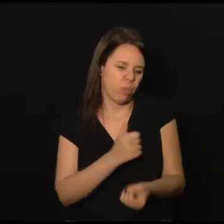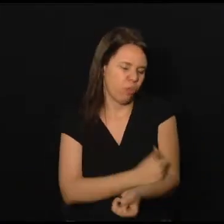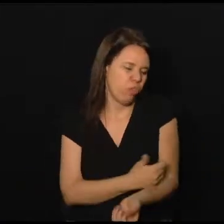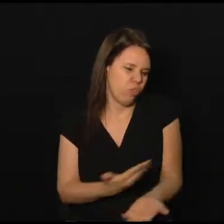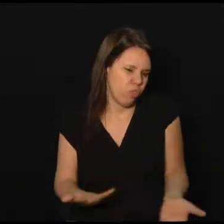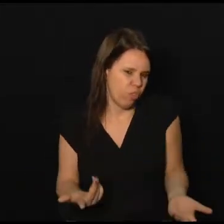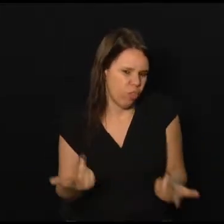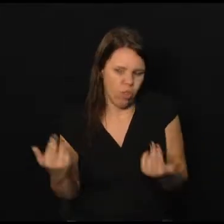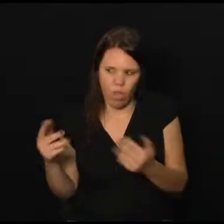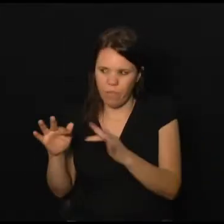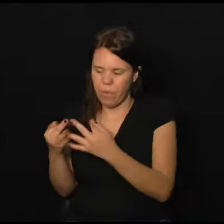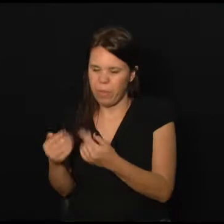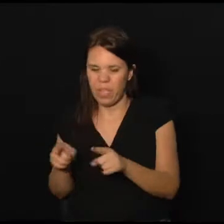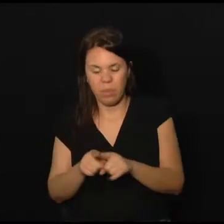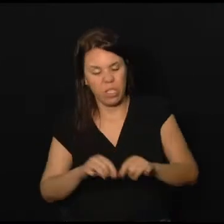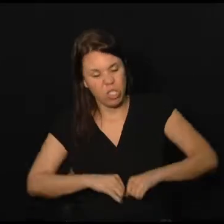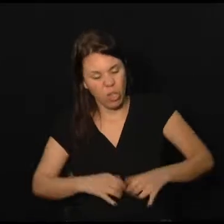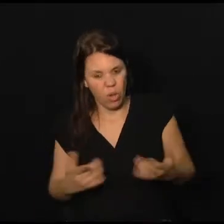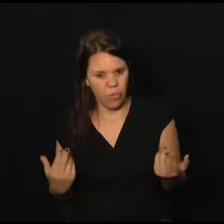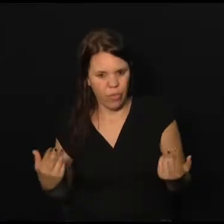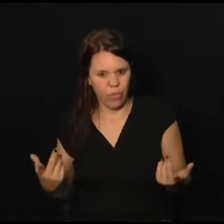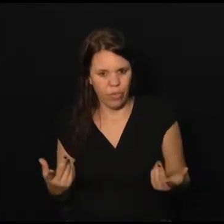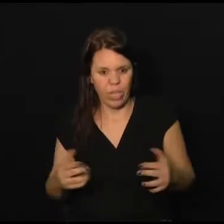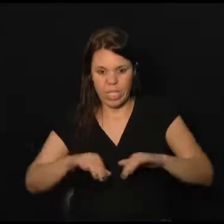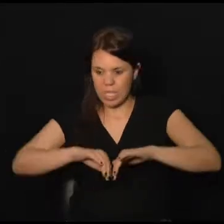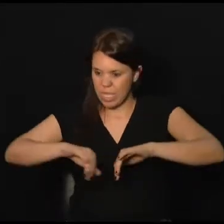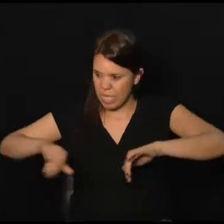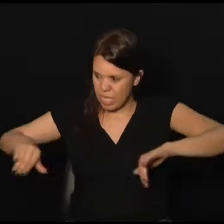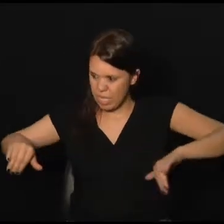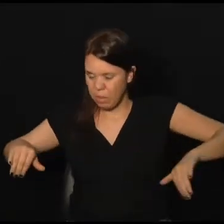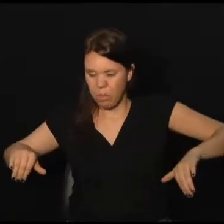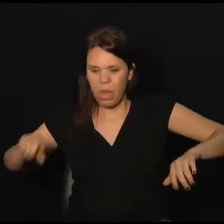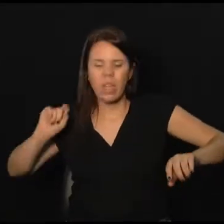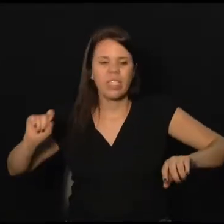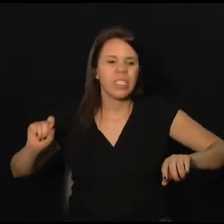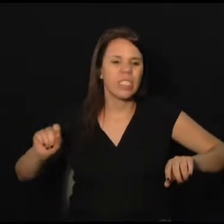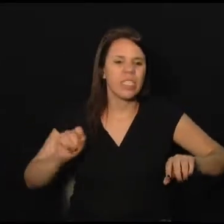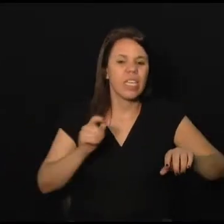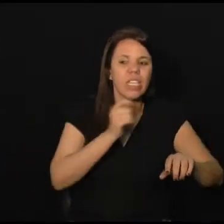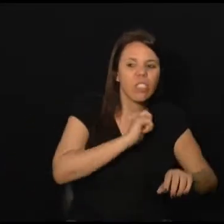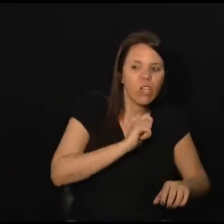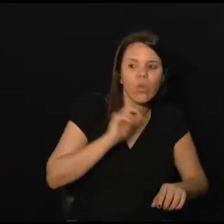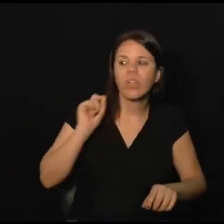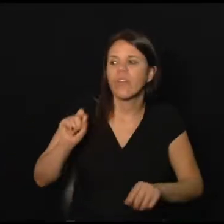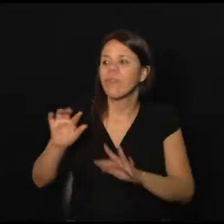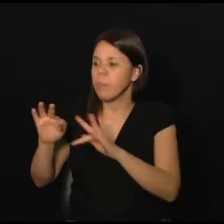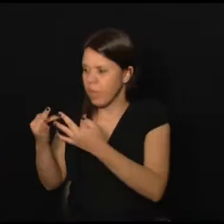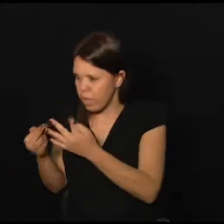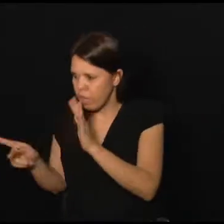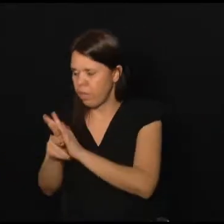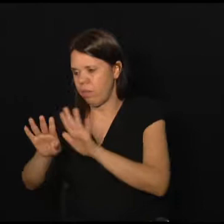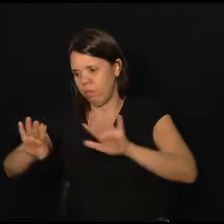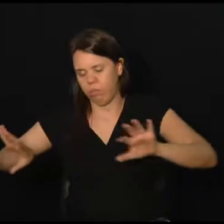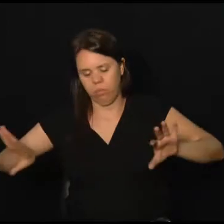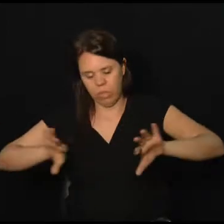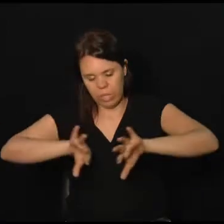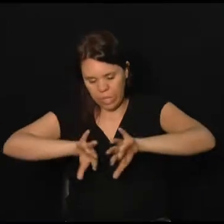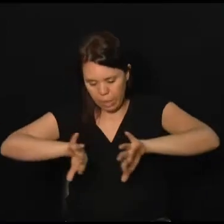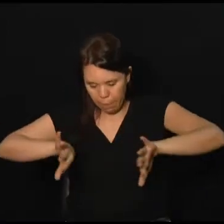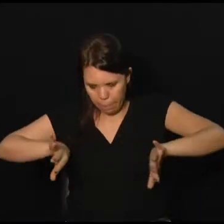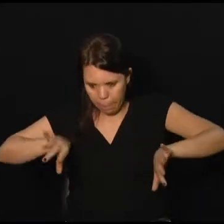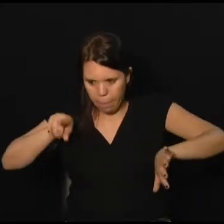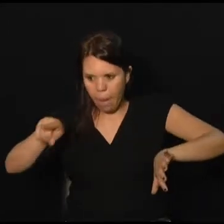vínculo precisa ser desfeito. A gente precisa separar as coisas. Quem que é dependente e quem é família. Se a